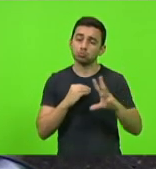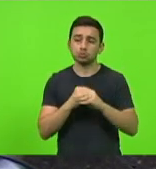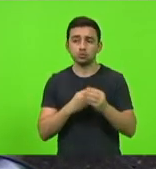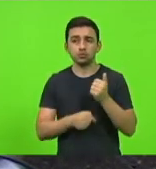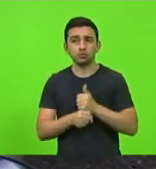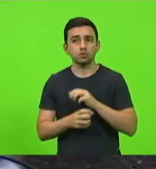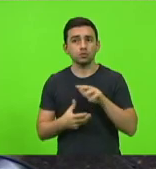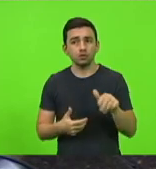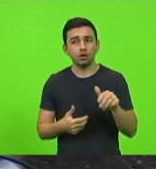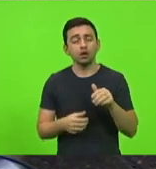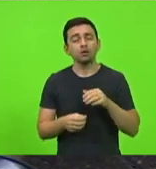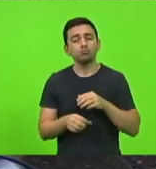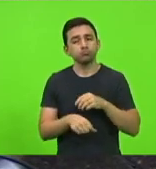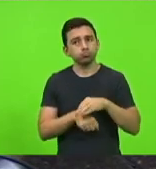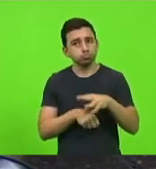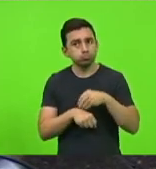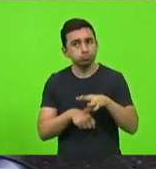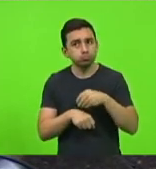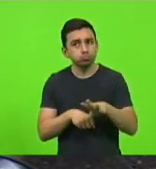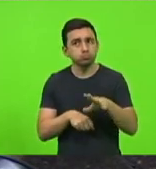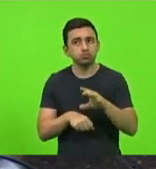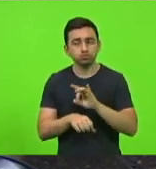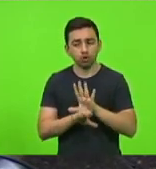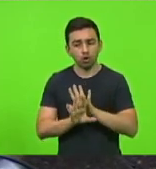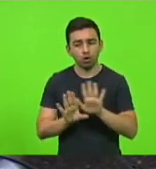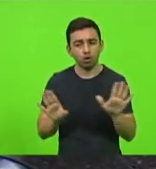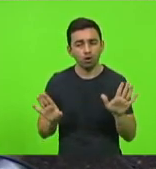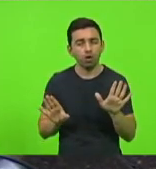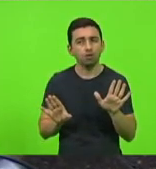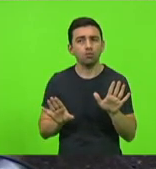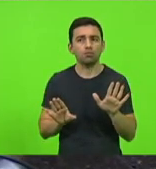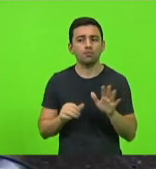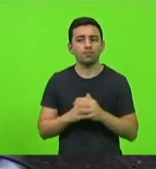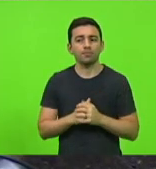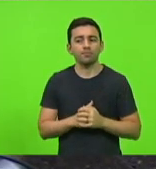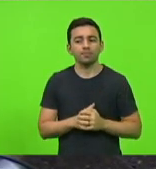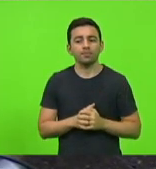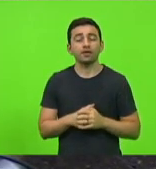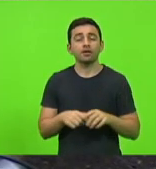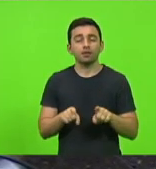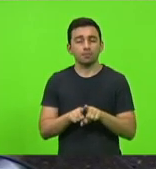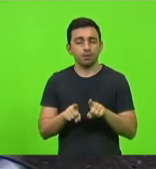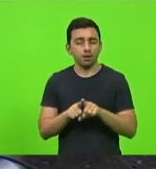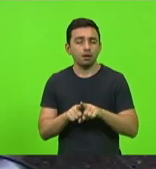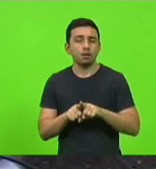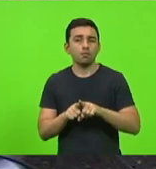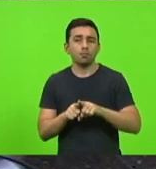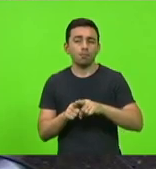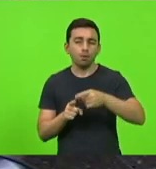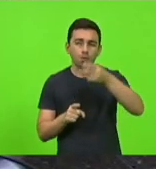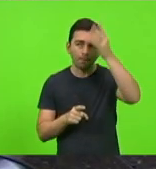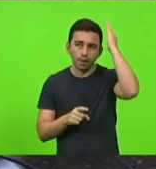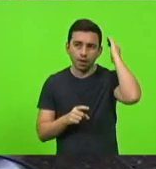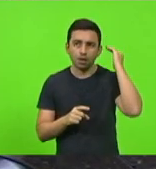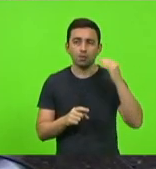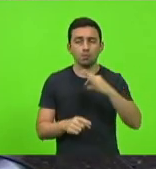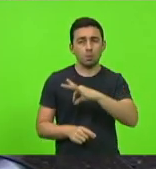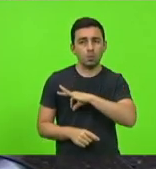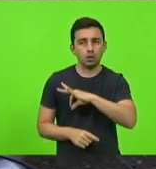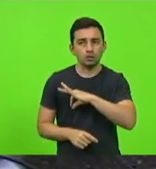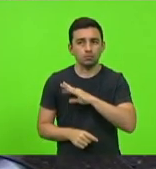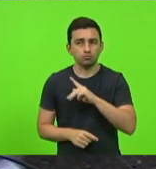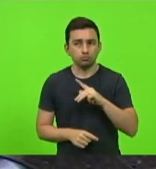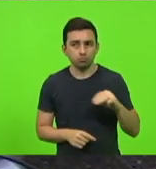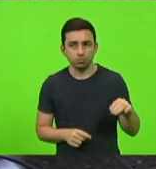foi sugestão, e sugestão não supre iniciativa, dos bombeiros e da Polícia Militar, que pese a